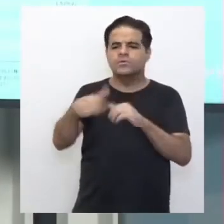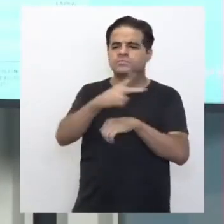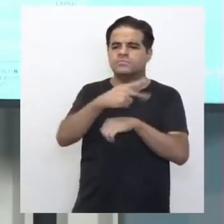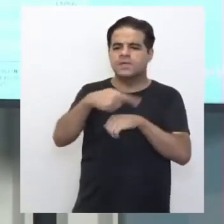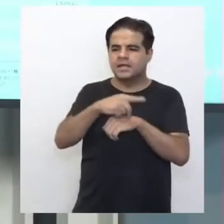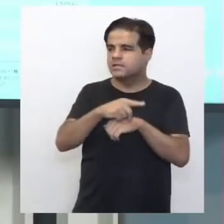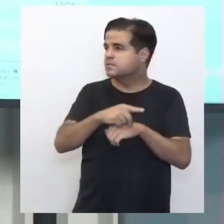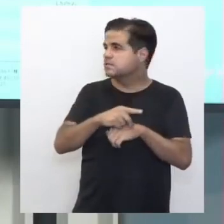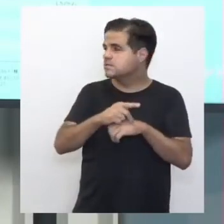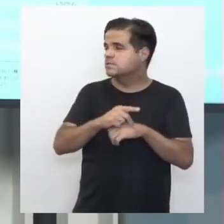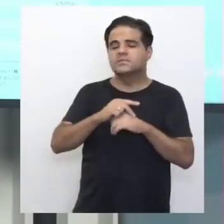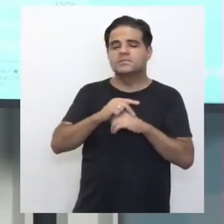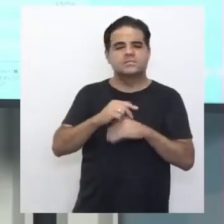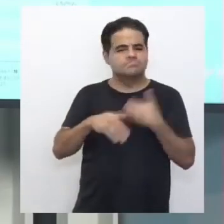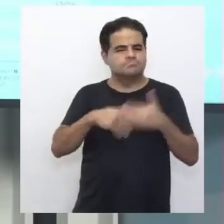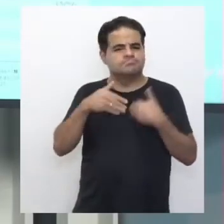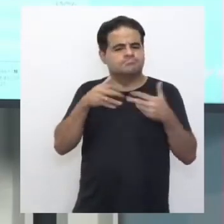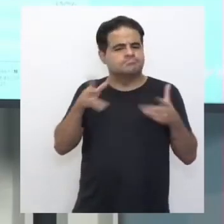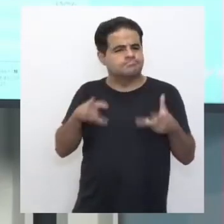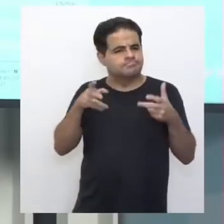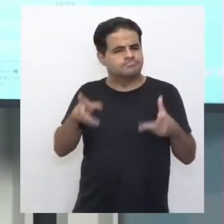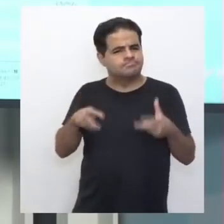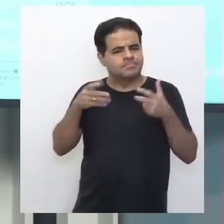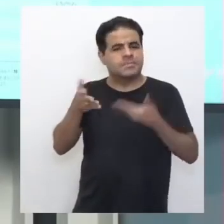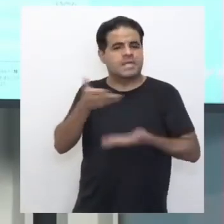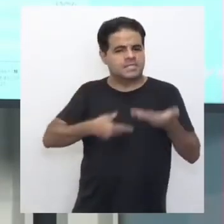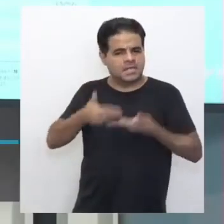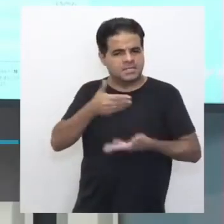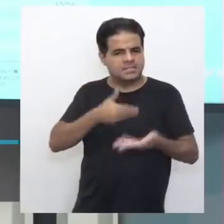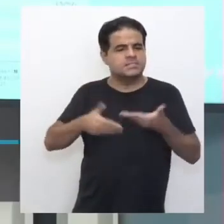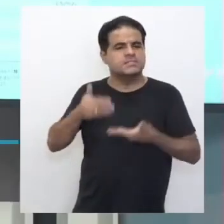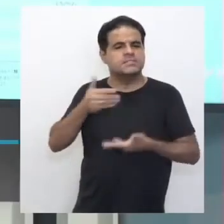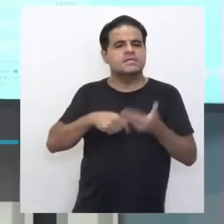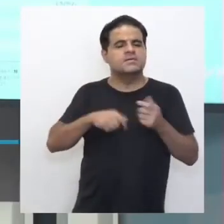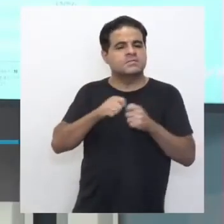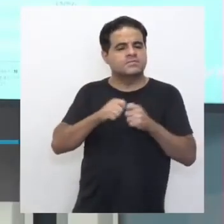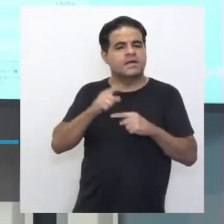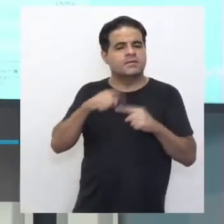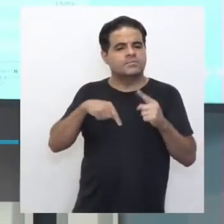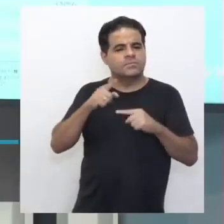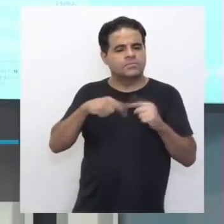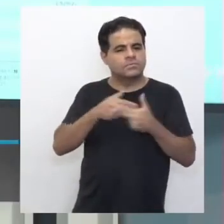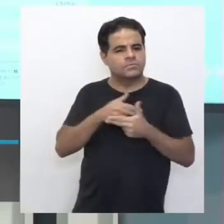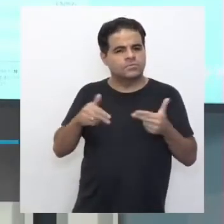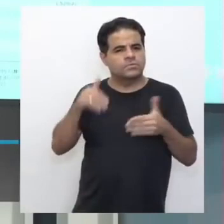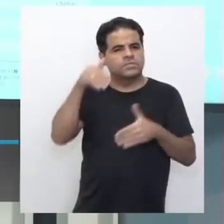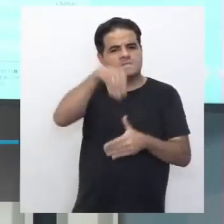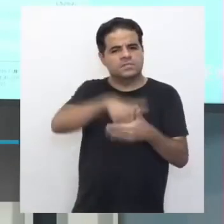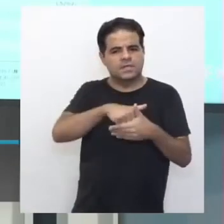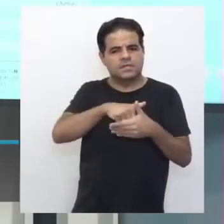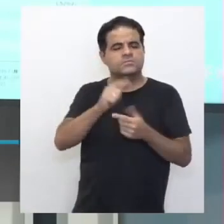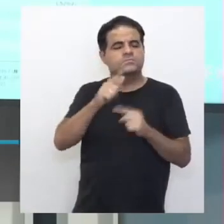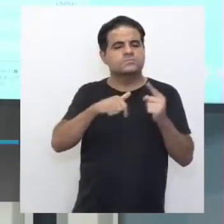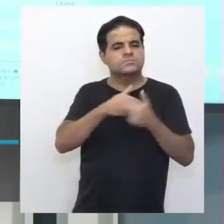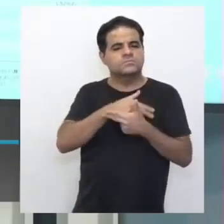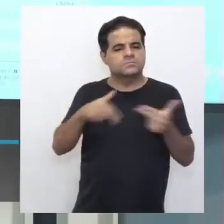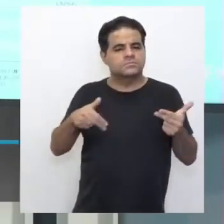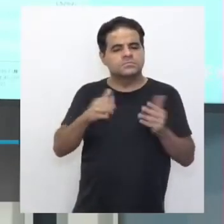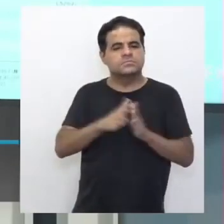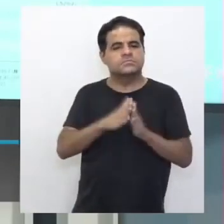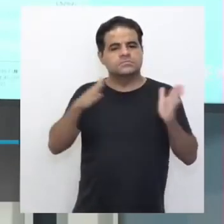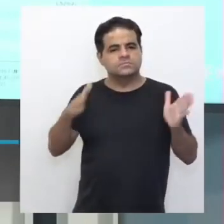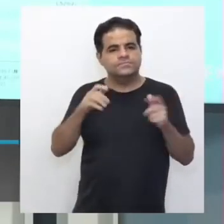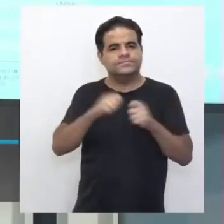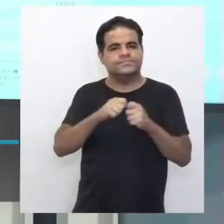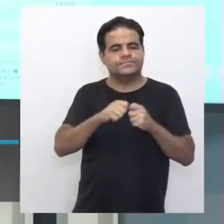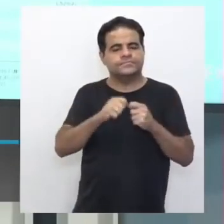país emergente. Então essa relação aí que se fala do produto interno bruto é uma relação de que é feito e